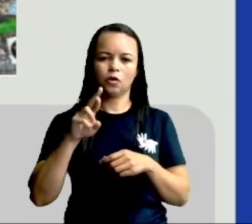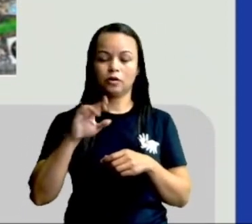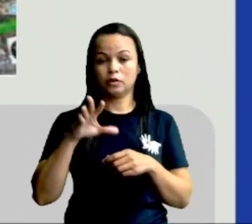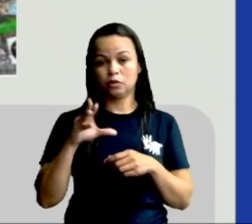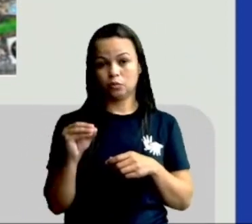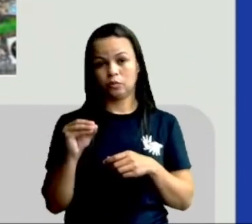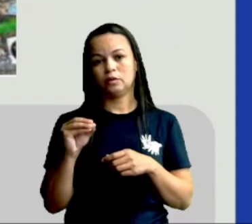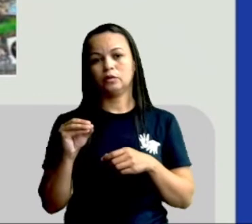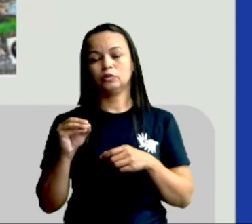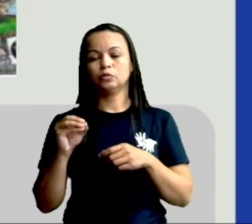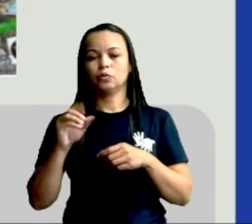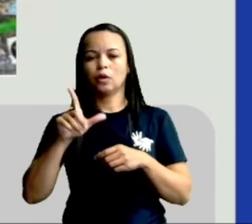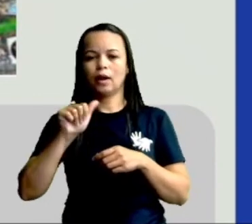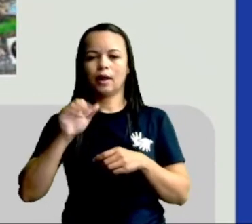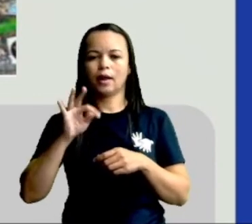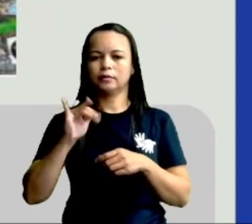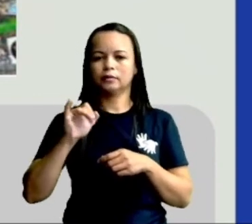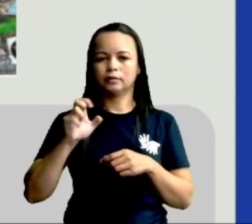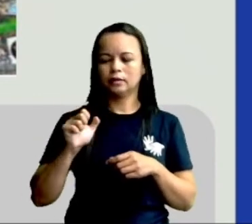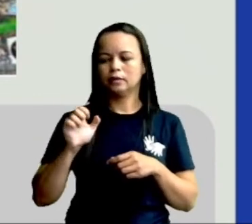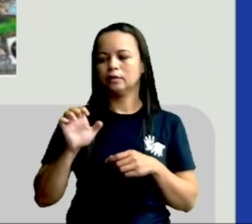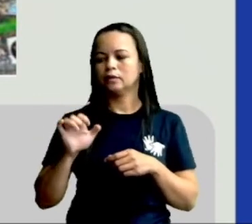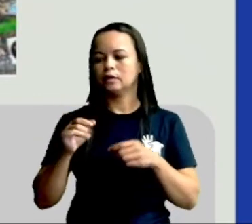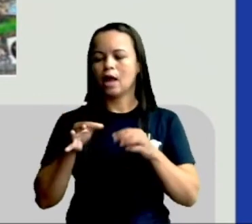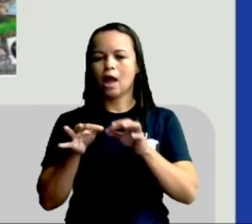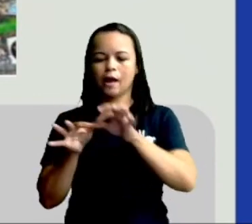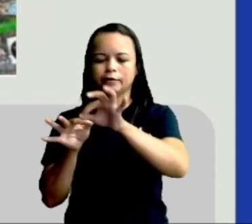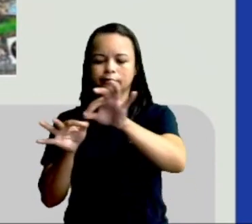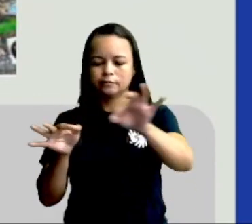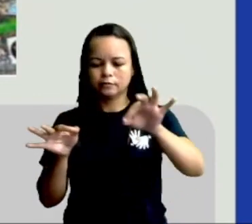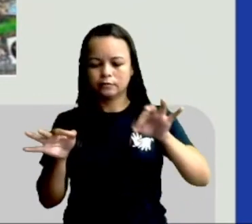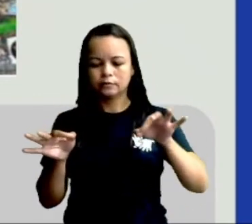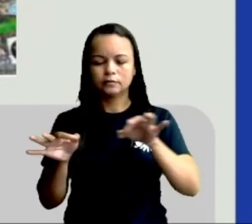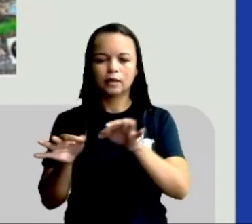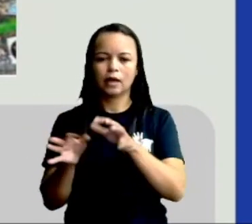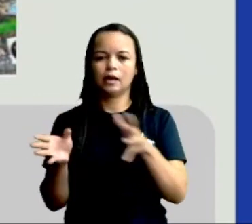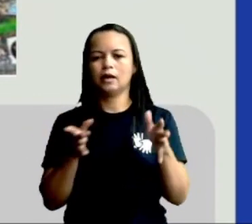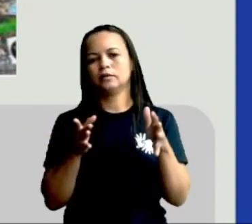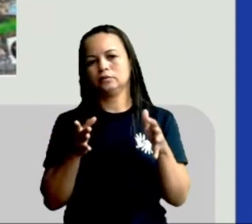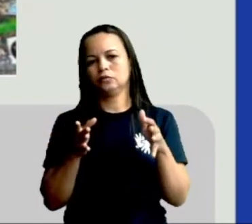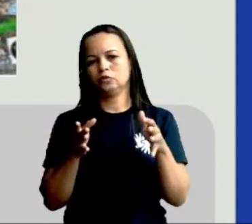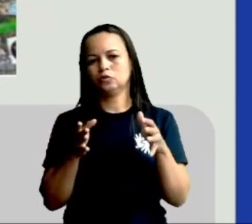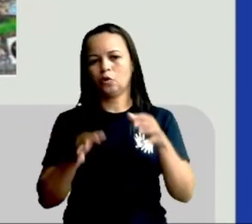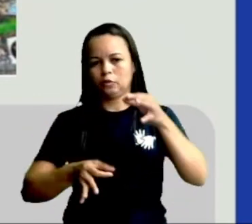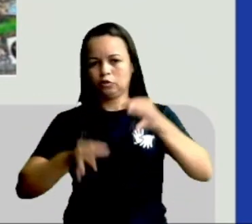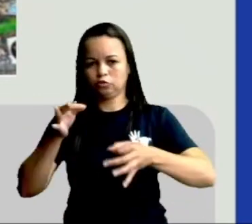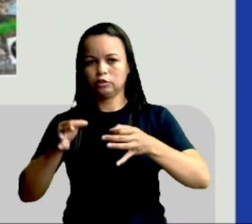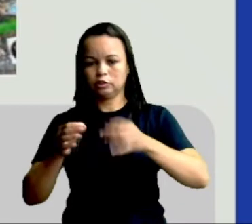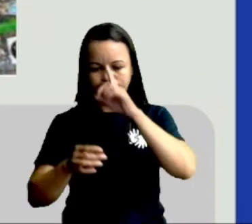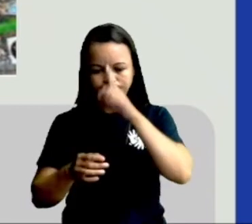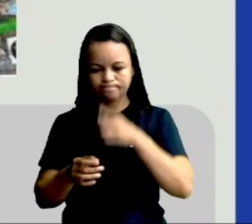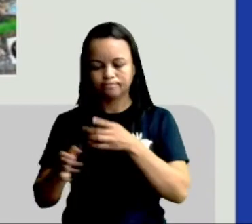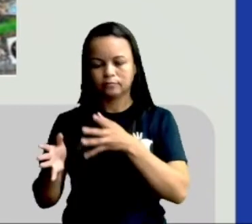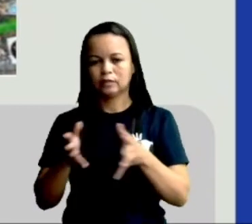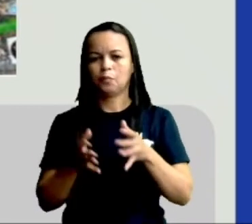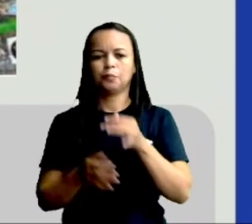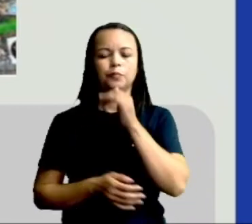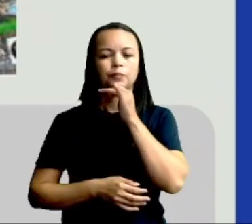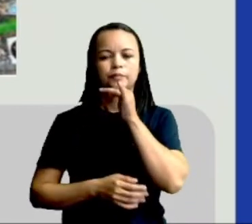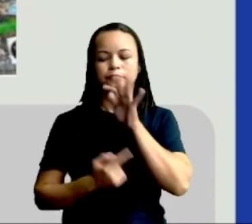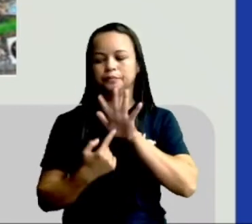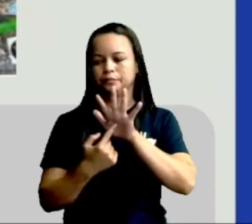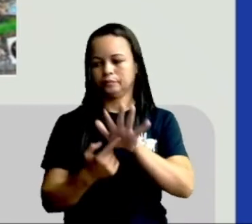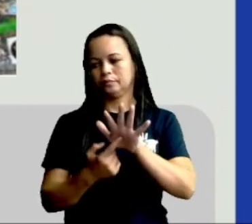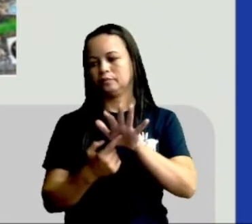territorium que significa até a respeitada ou sob jurisdição ou seja por exemplo